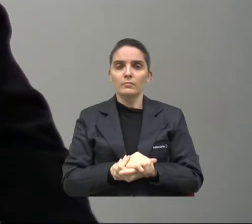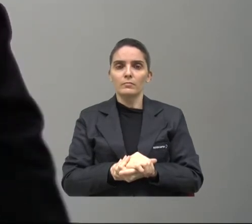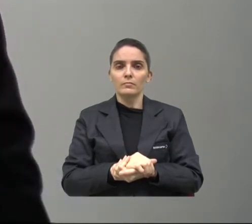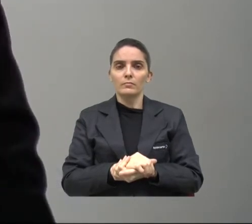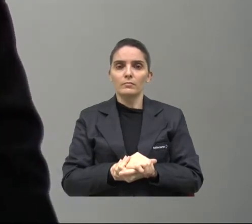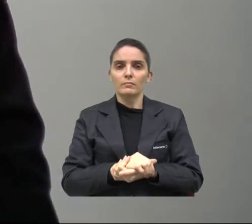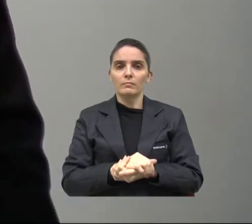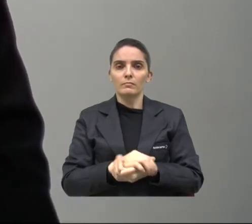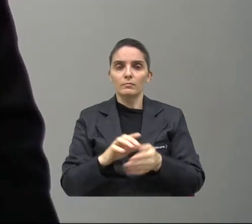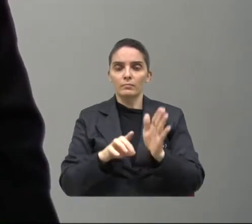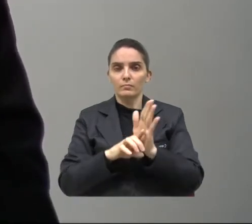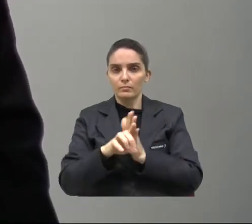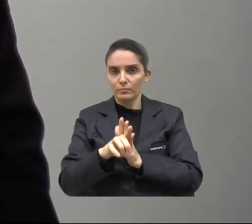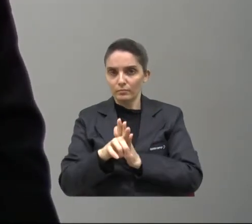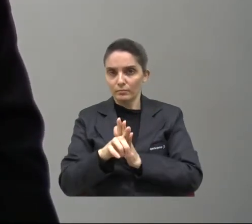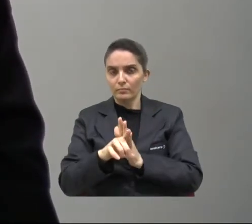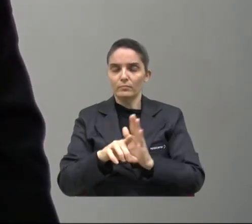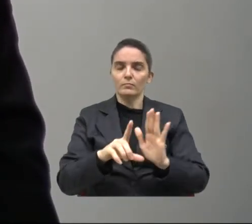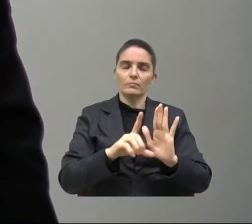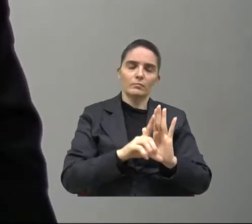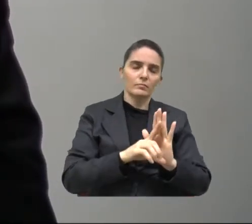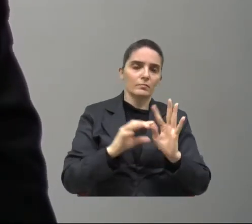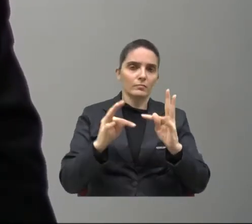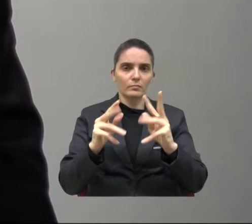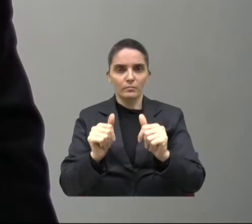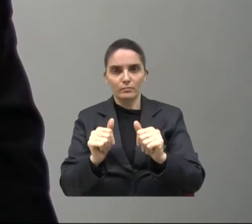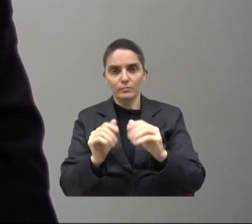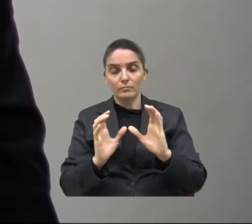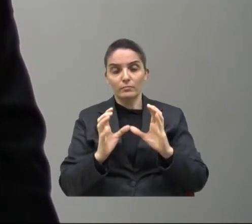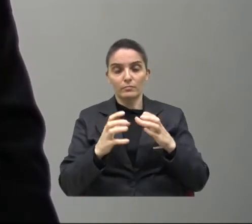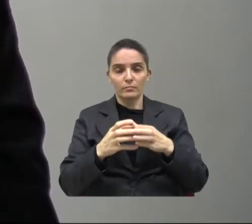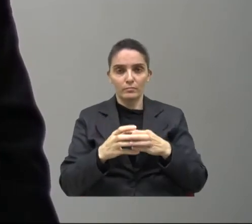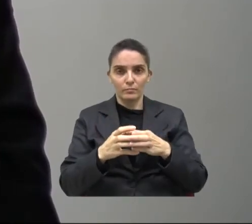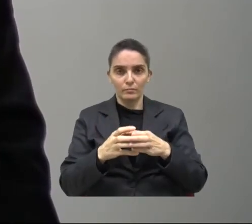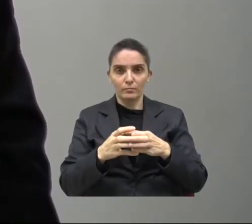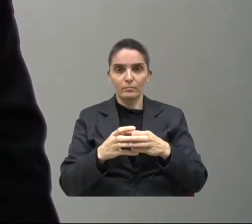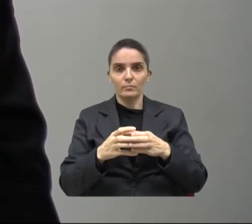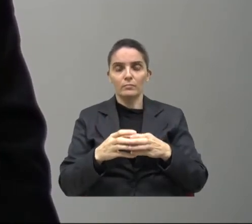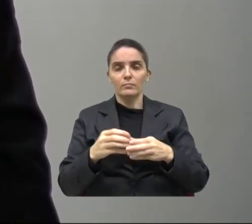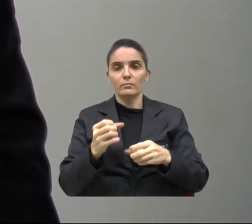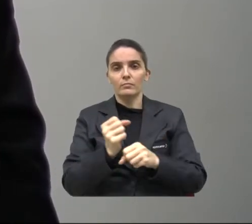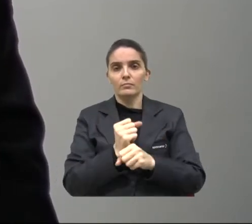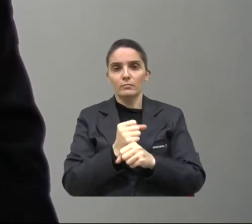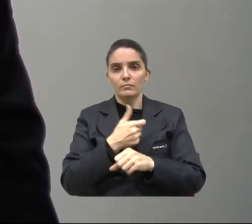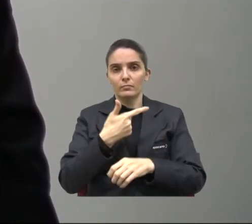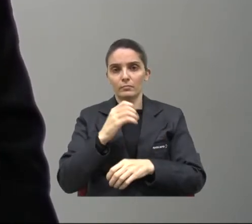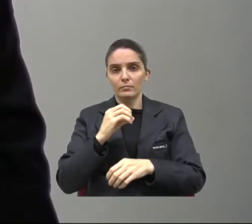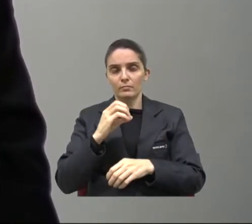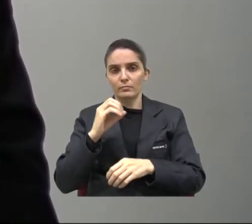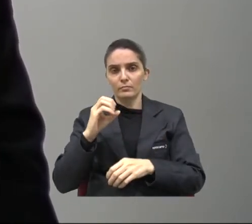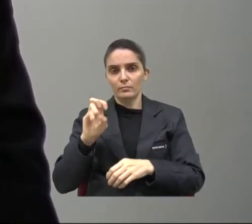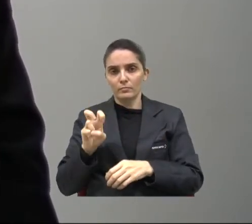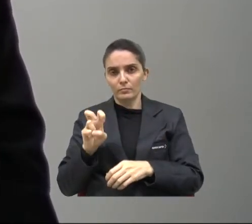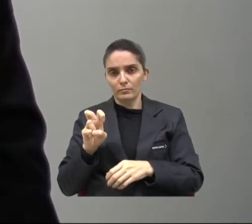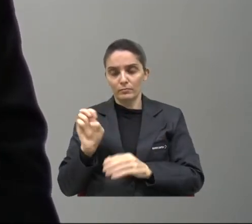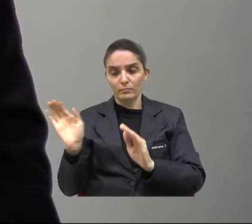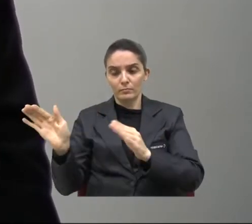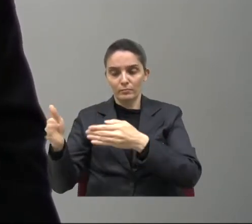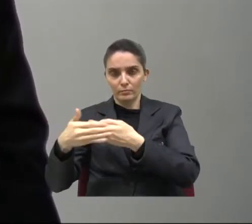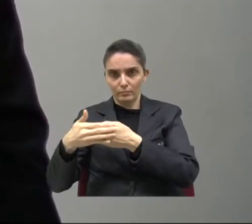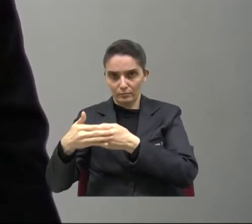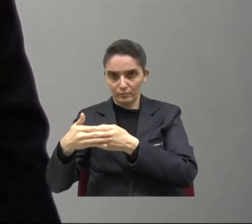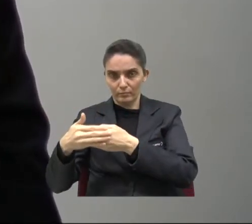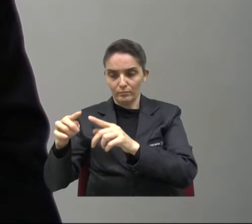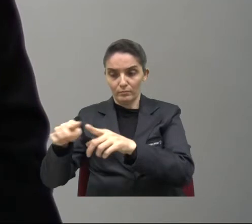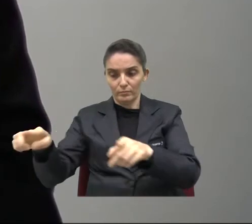algumas leis. A Companhia União, ela funcionou lá até 2005, na qual, quando fechou, eu trabalhei lá por 12